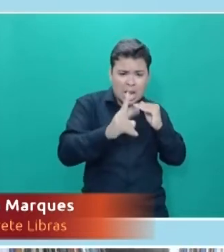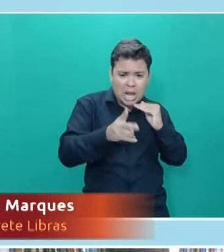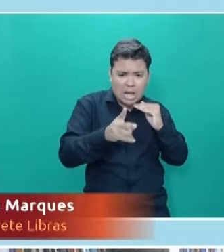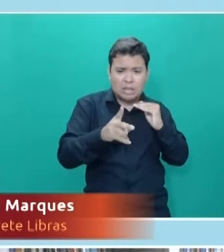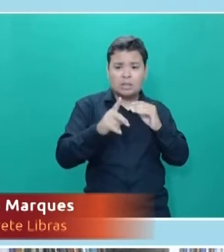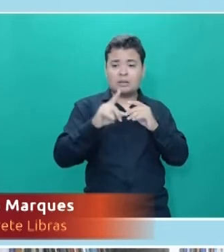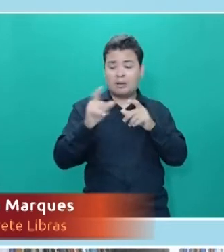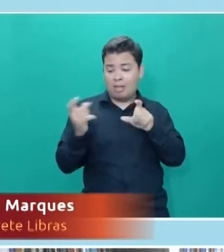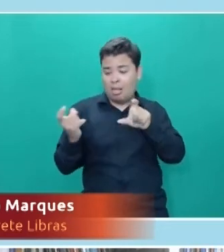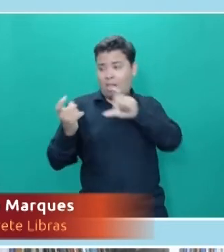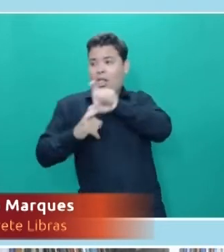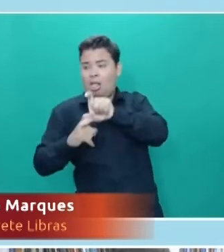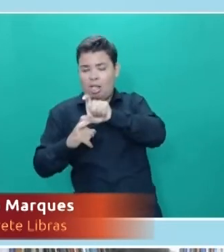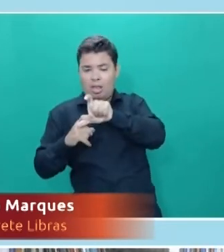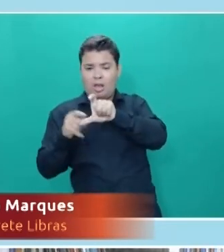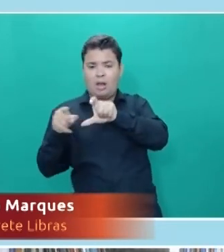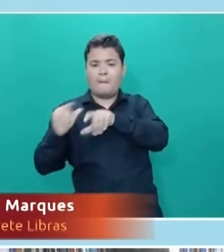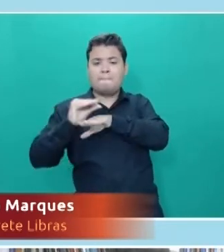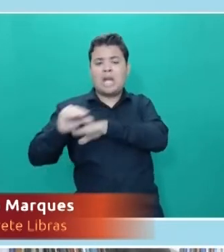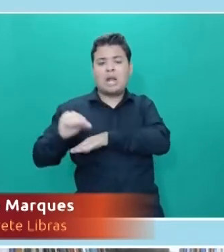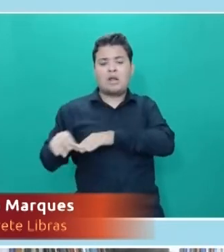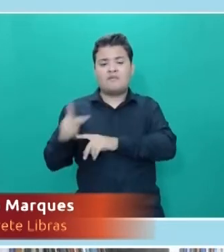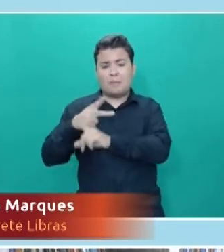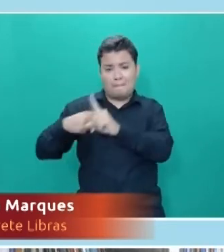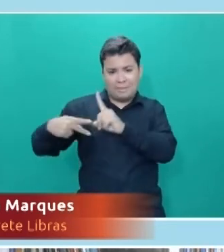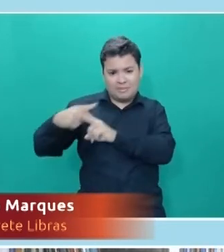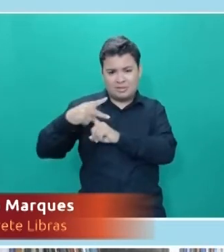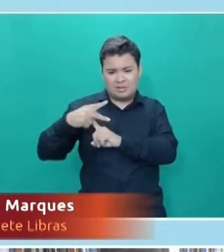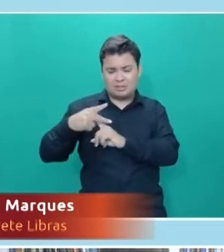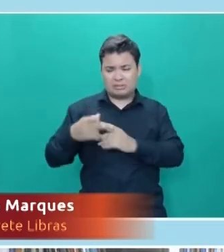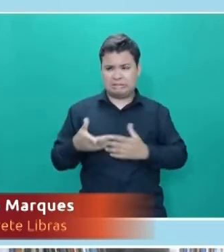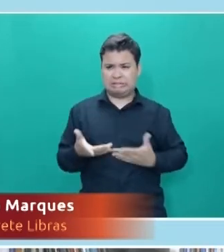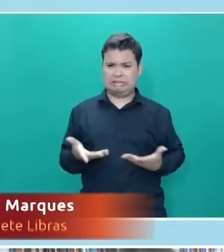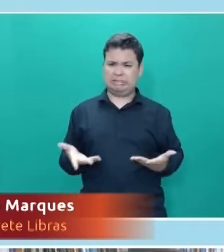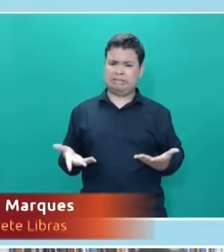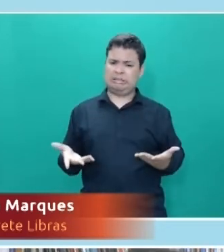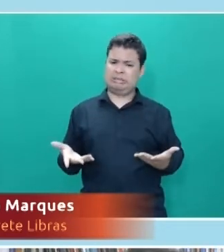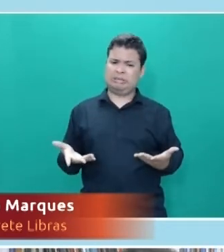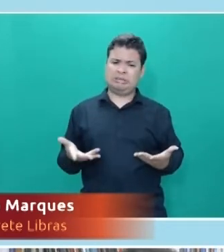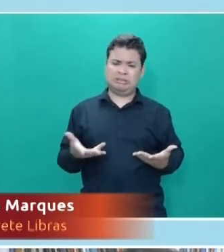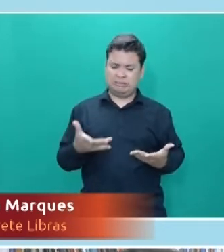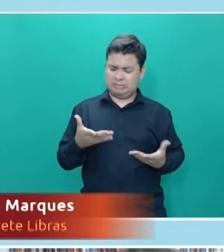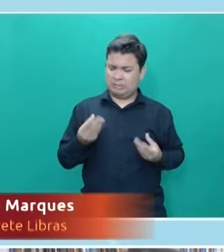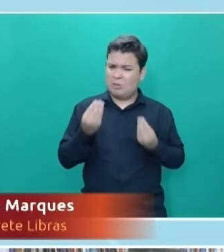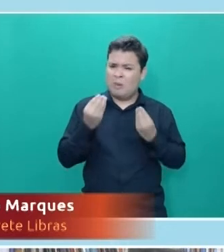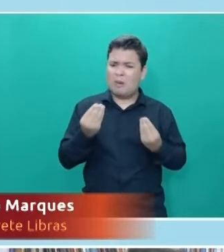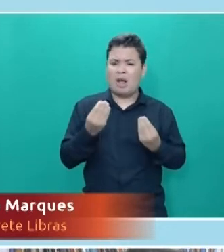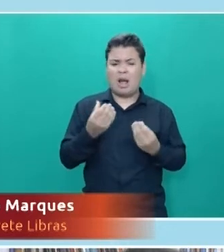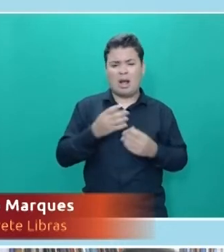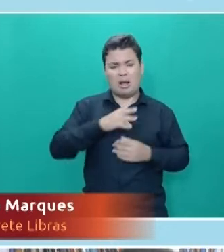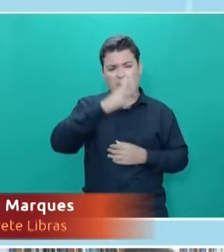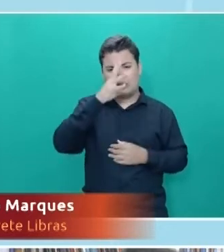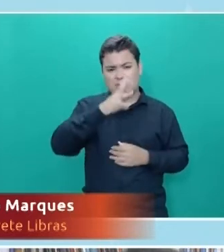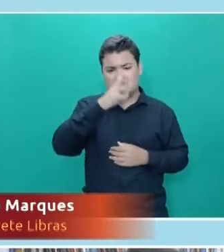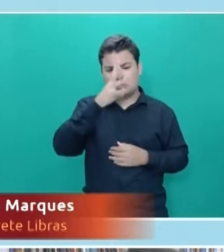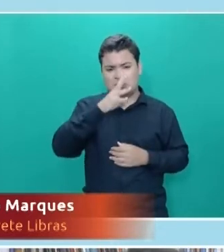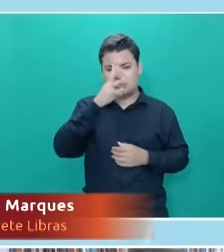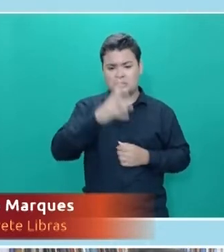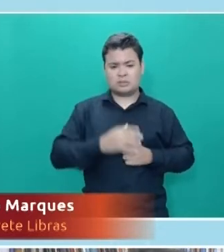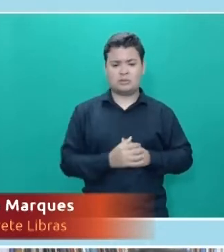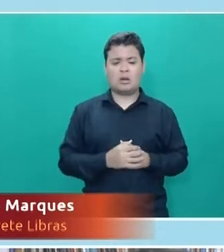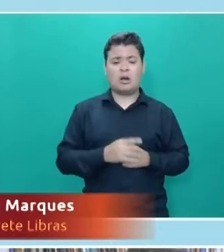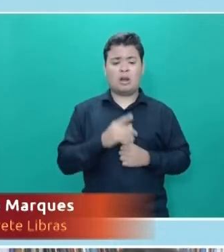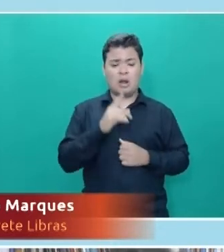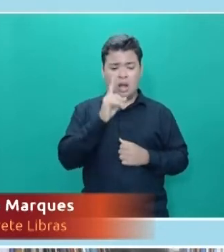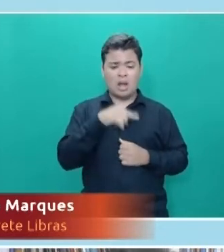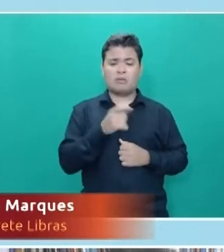benefícios previdenciários, é de uma covardia. É assim, eu não gosto muito do termo necropolítica, mas se